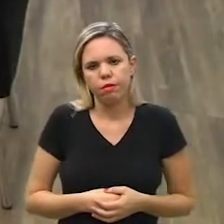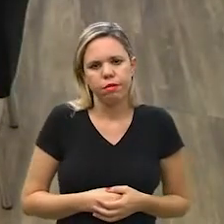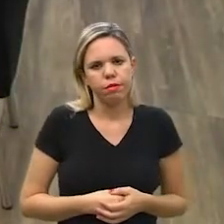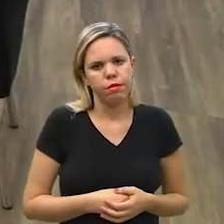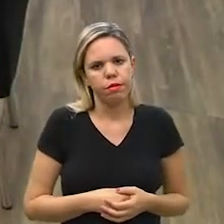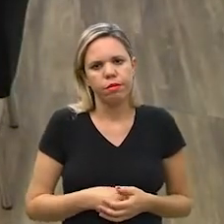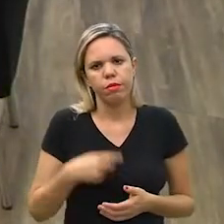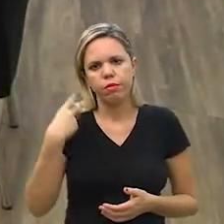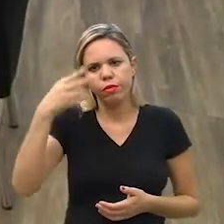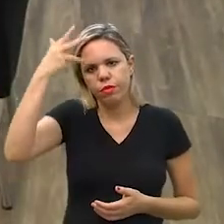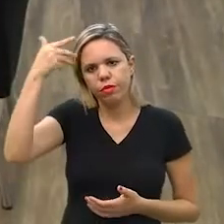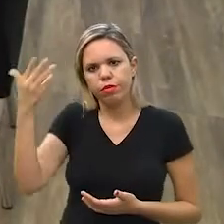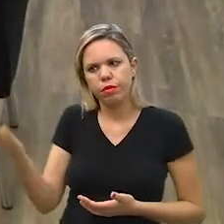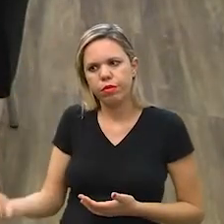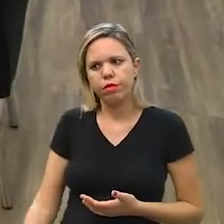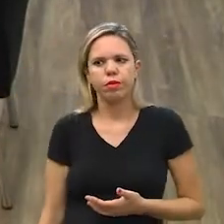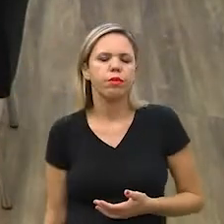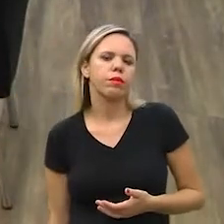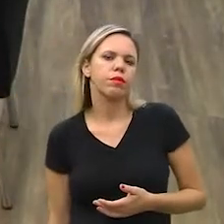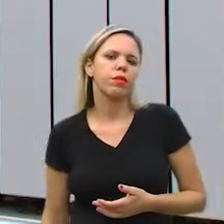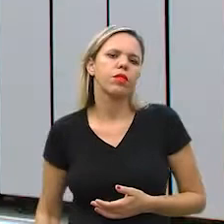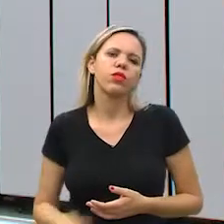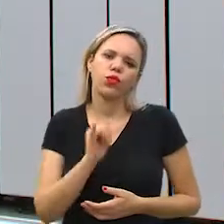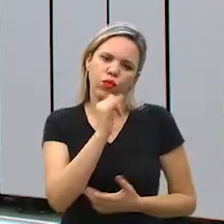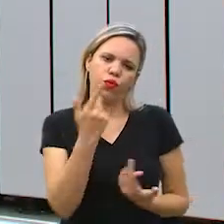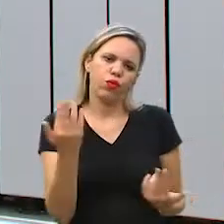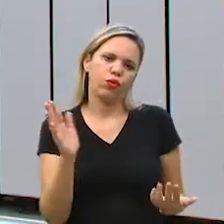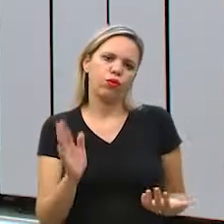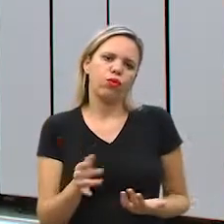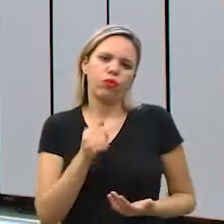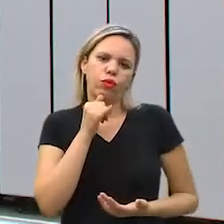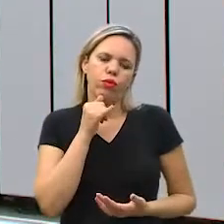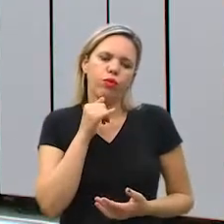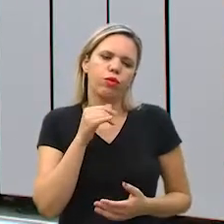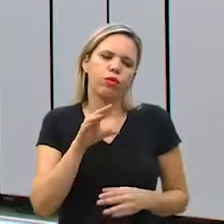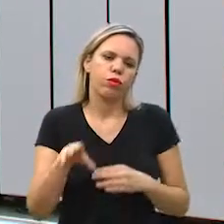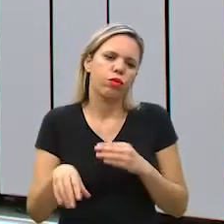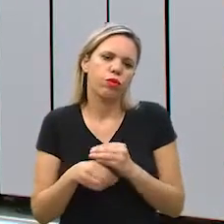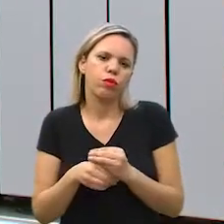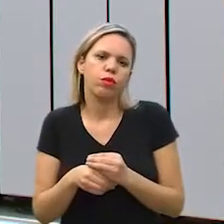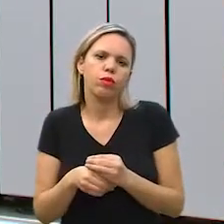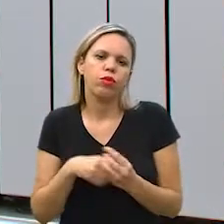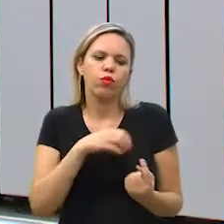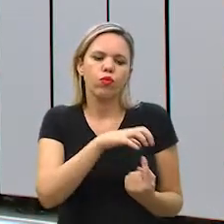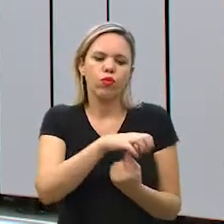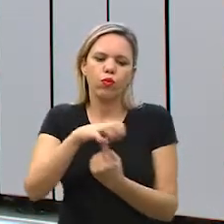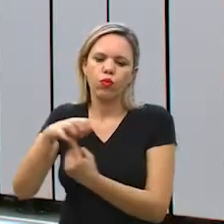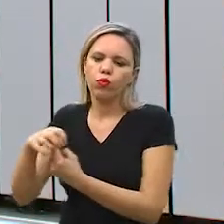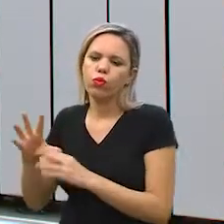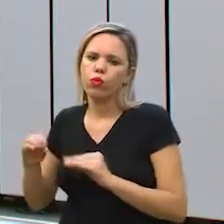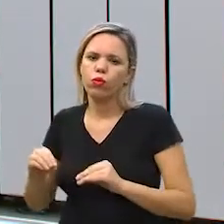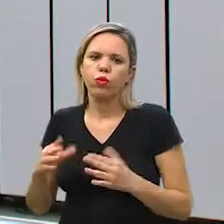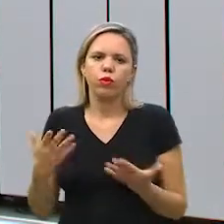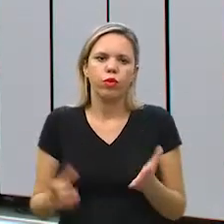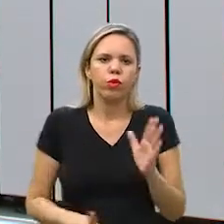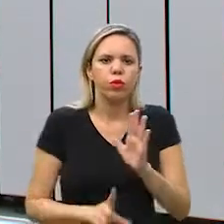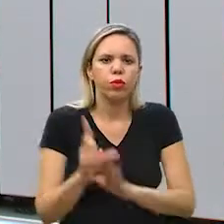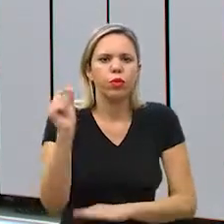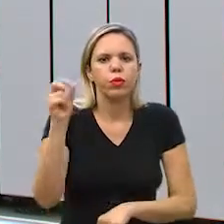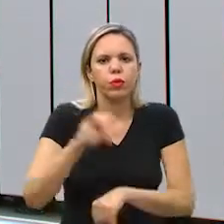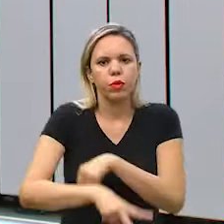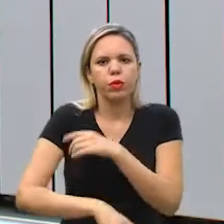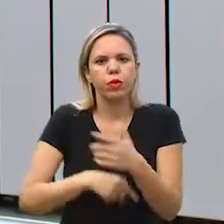o vereador Rodrigo até falou a questão do imprimento das feiras noturnas, né? Geração de